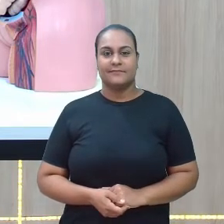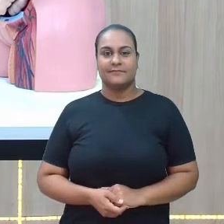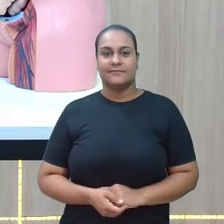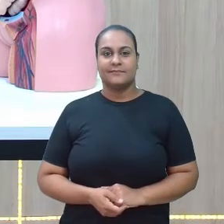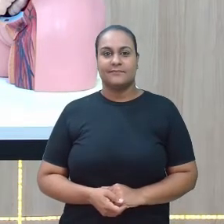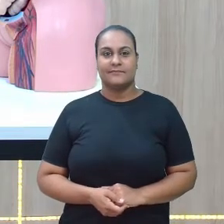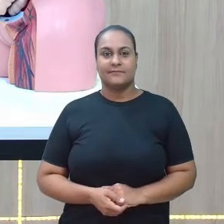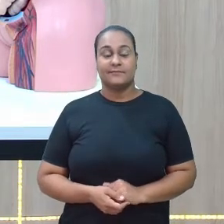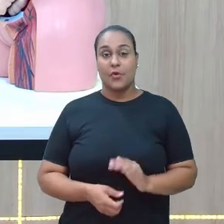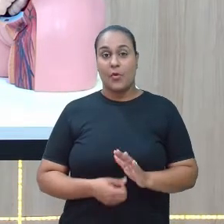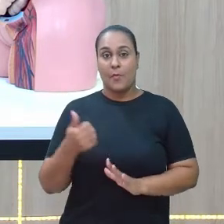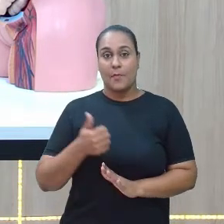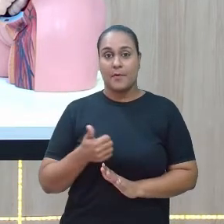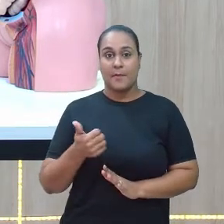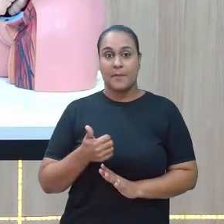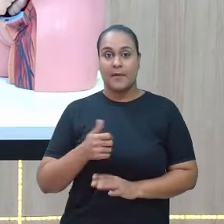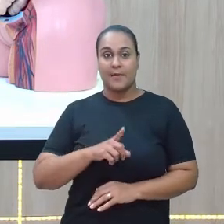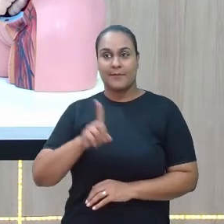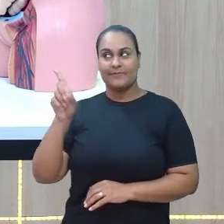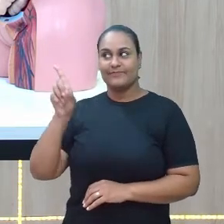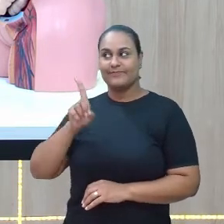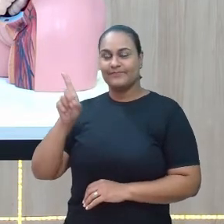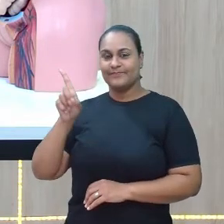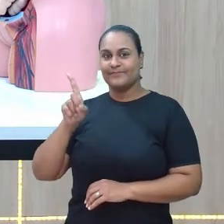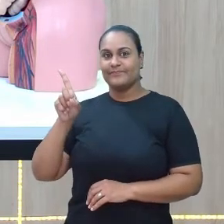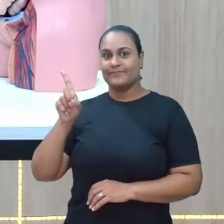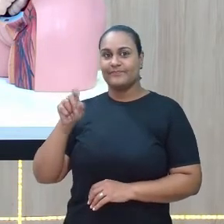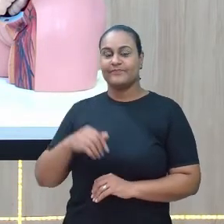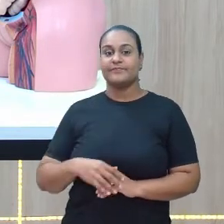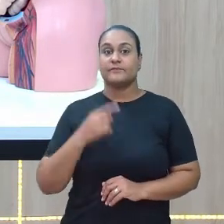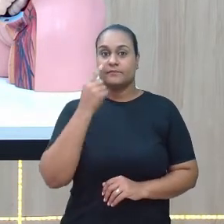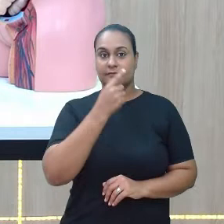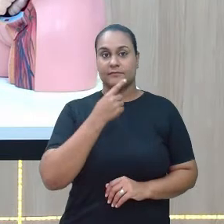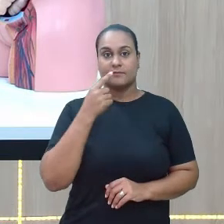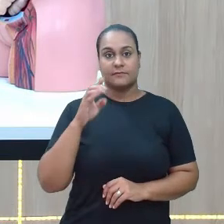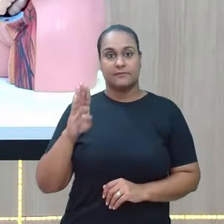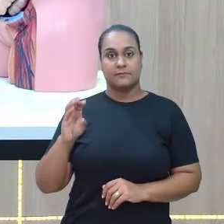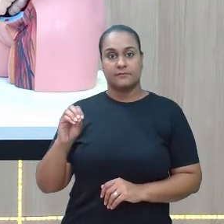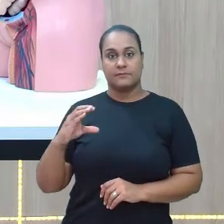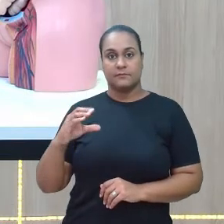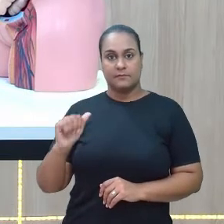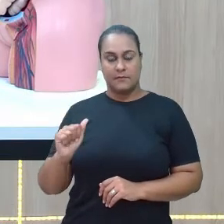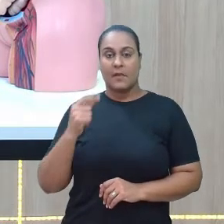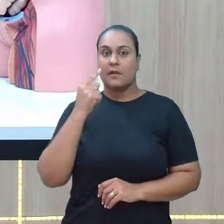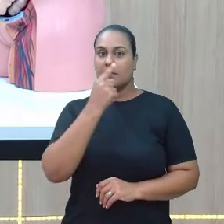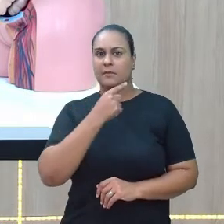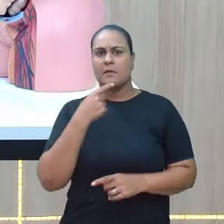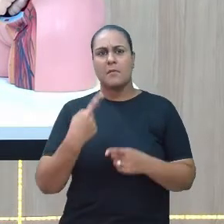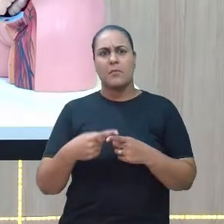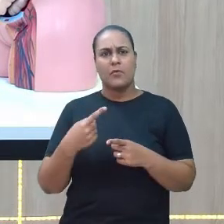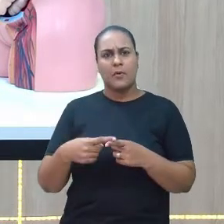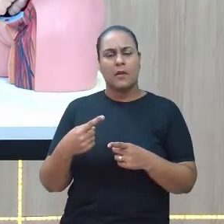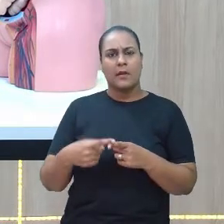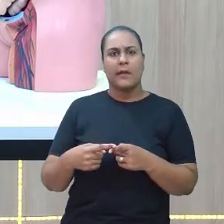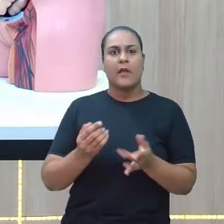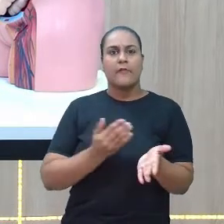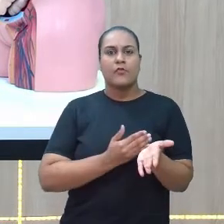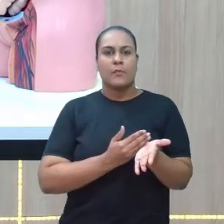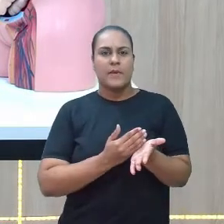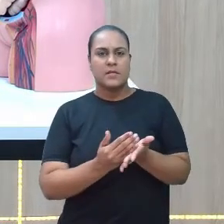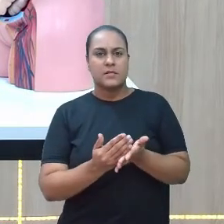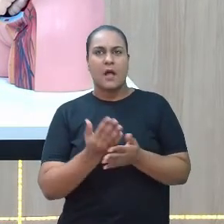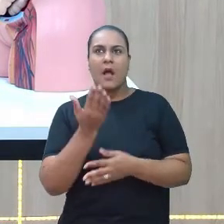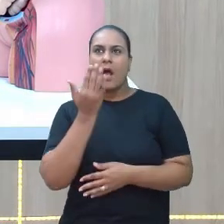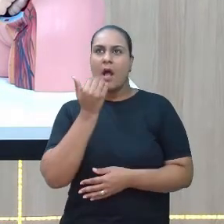E aqui o primeiro componente do sistema digestório, a boca, não é? Porque é na boca que nós